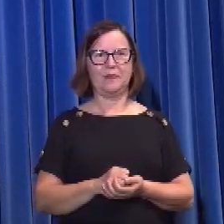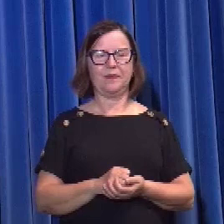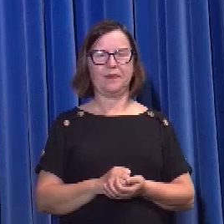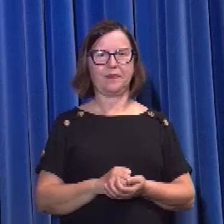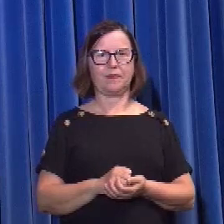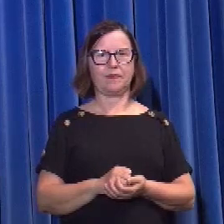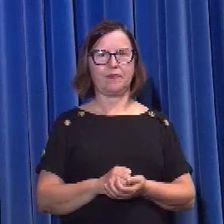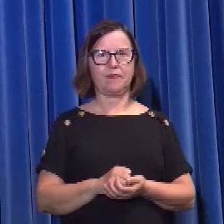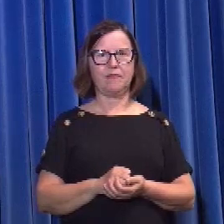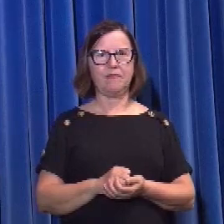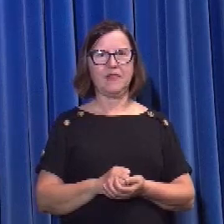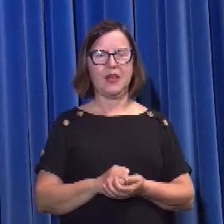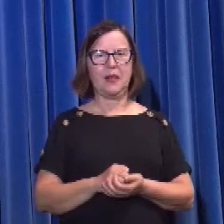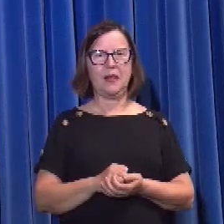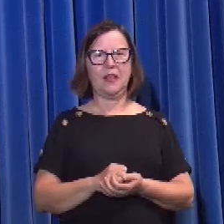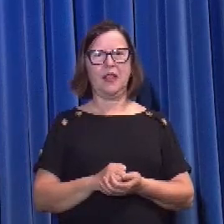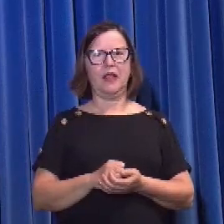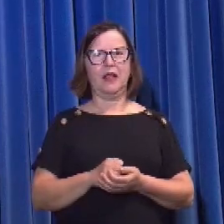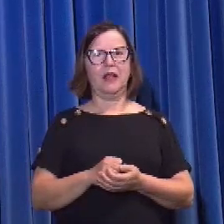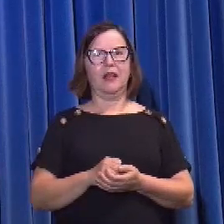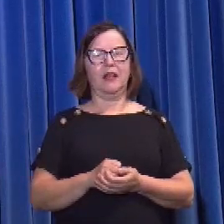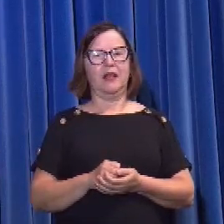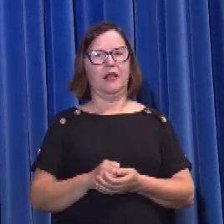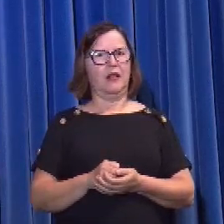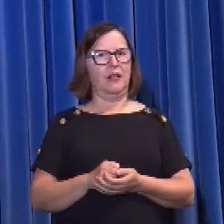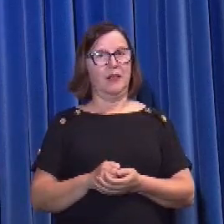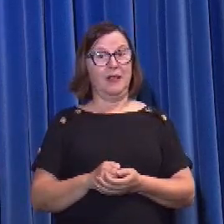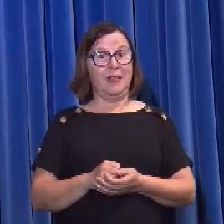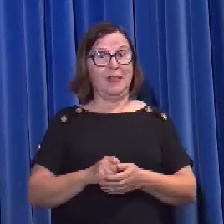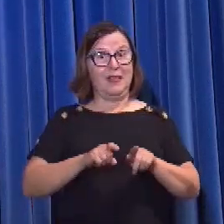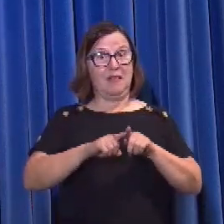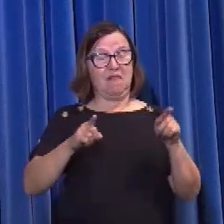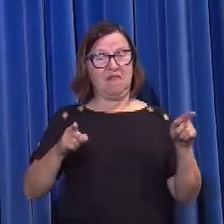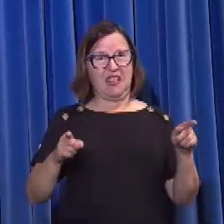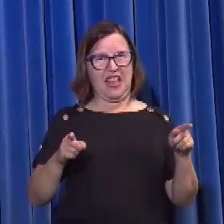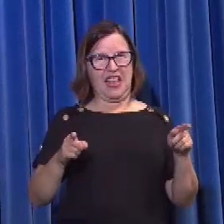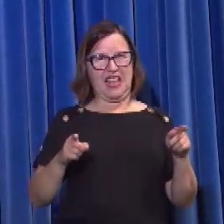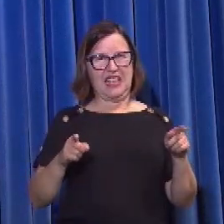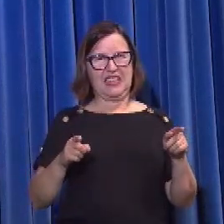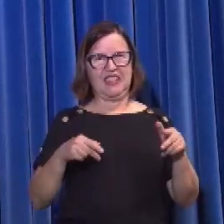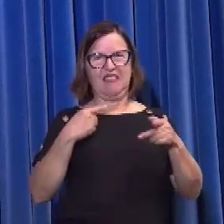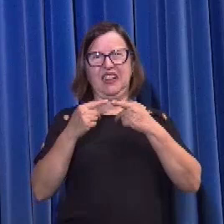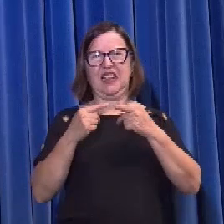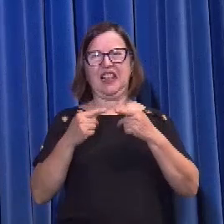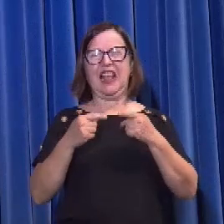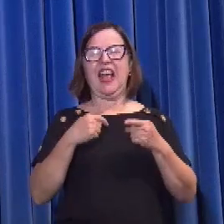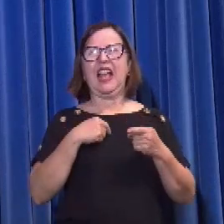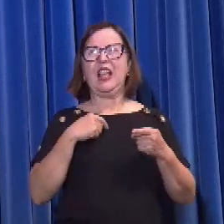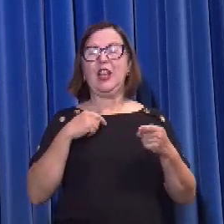Estou salvo pela graça. Agora vou cruzar os braços.